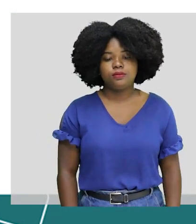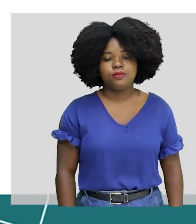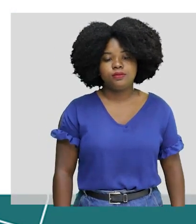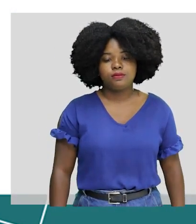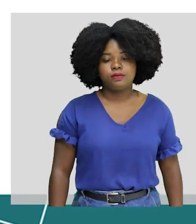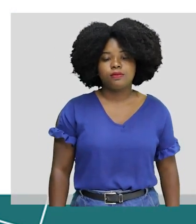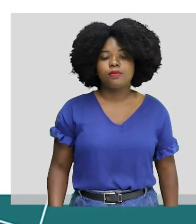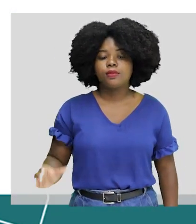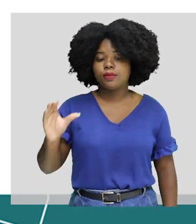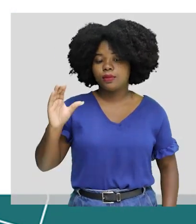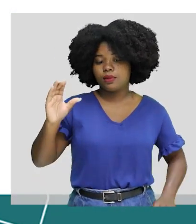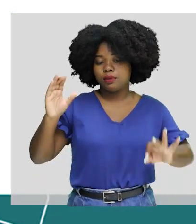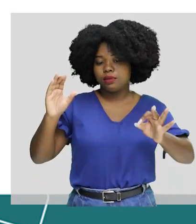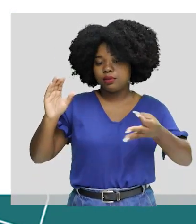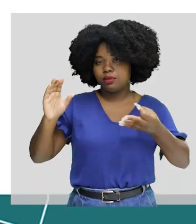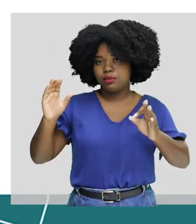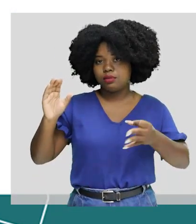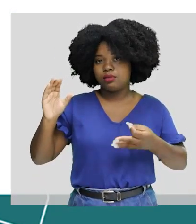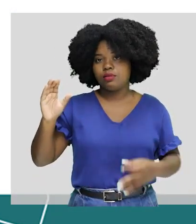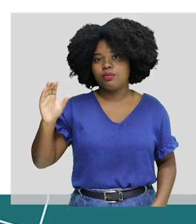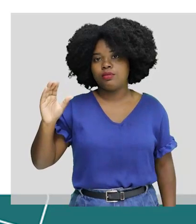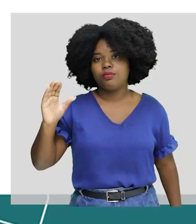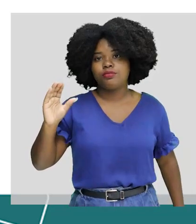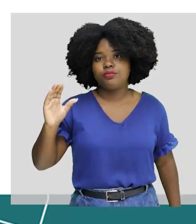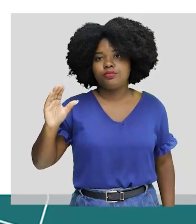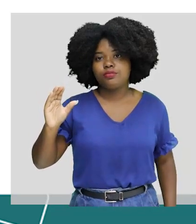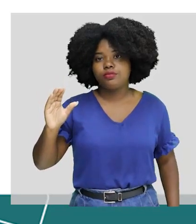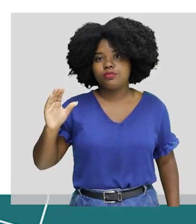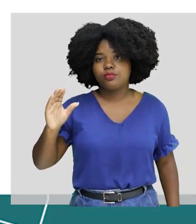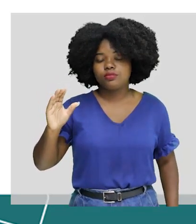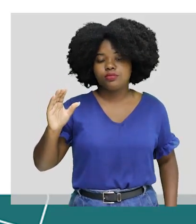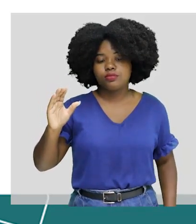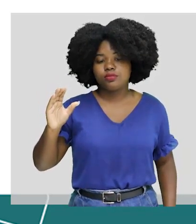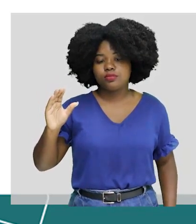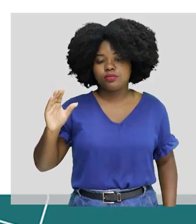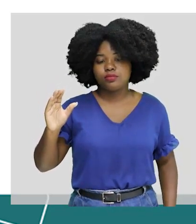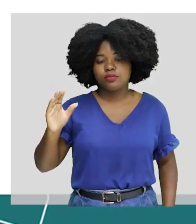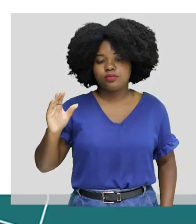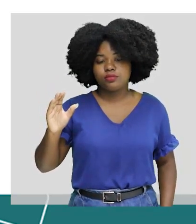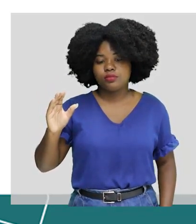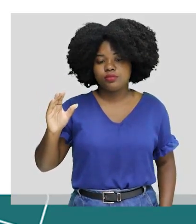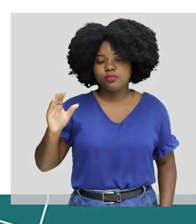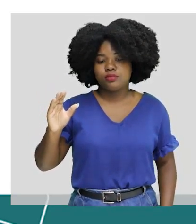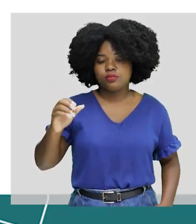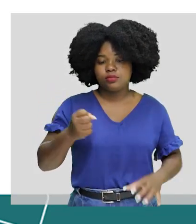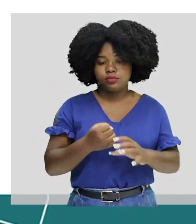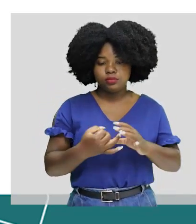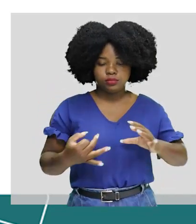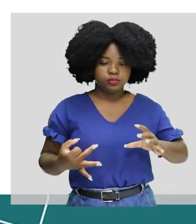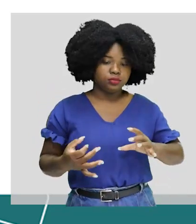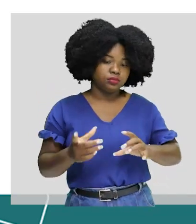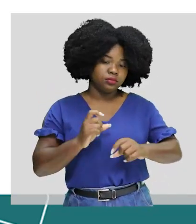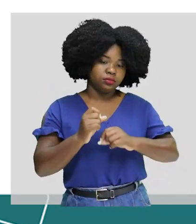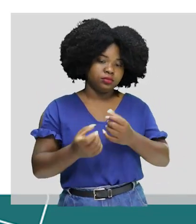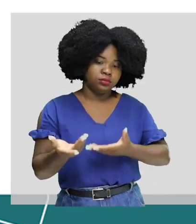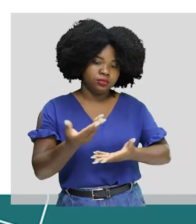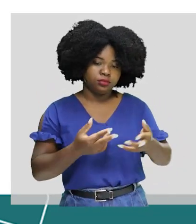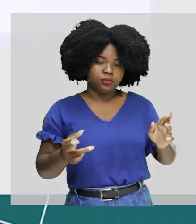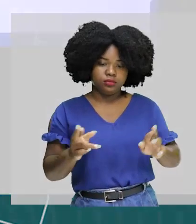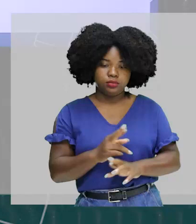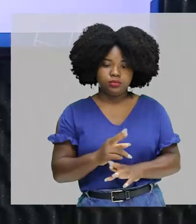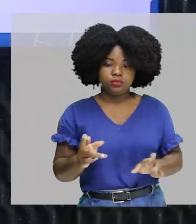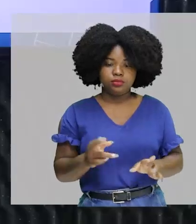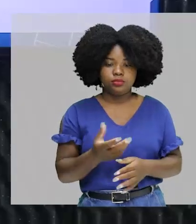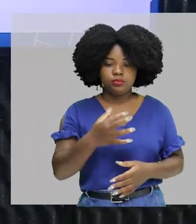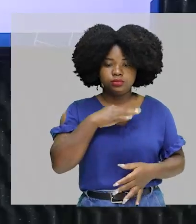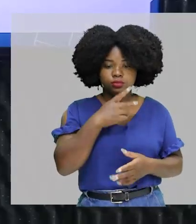une é essa, bem aqui, a letra C. Os equinodermos, por serem deuterostômios, é uma característica que eles compartilham com